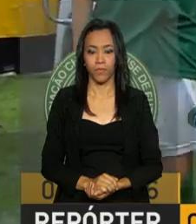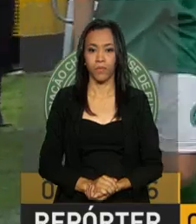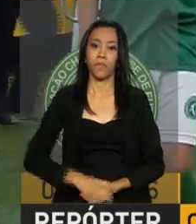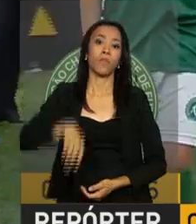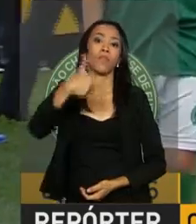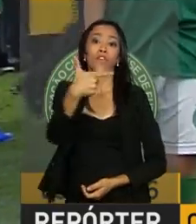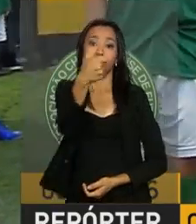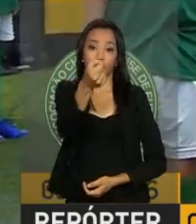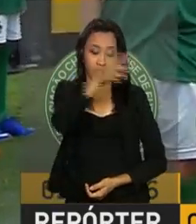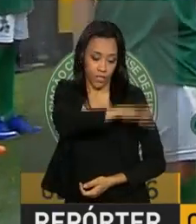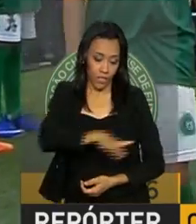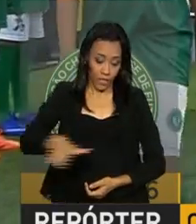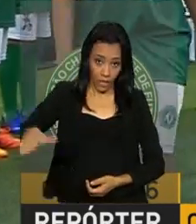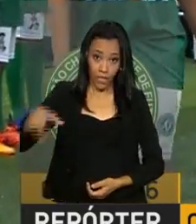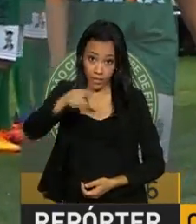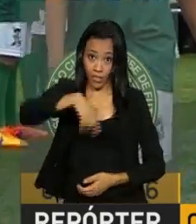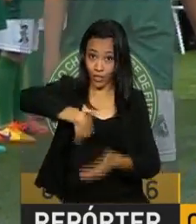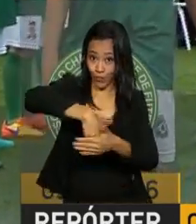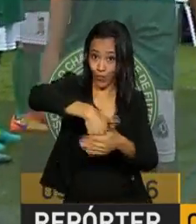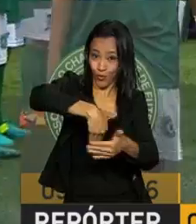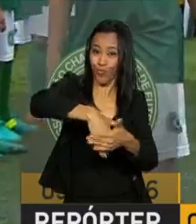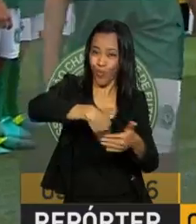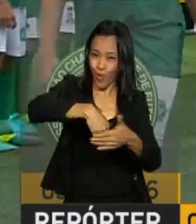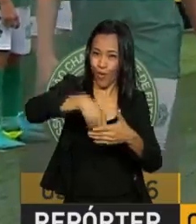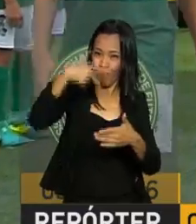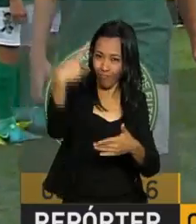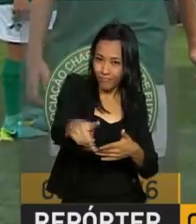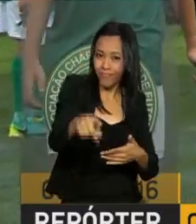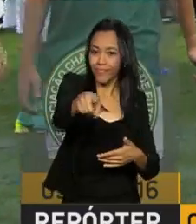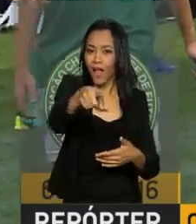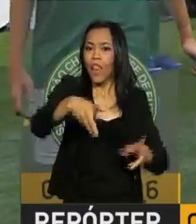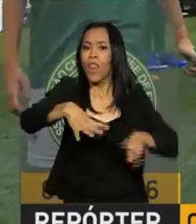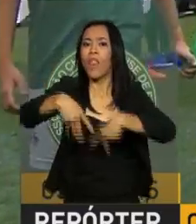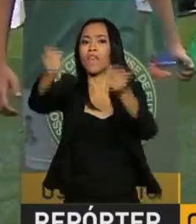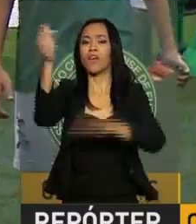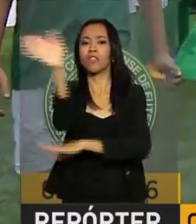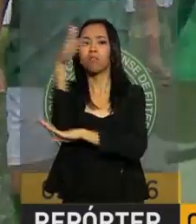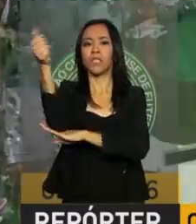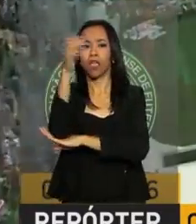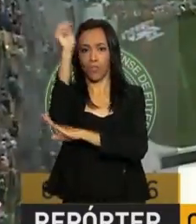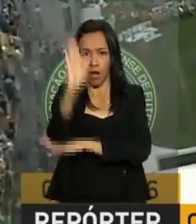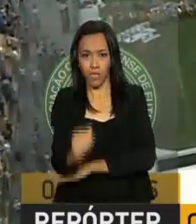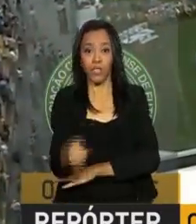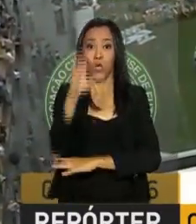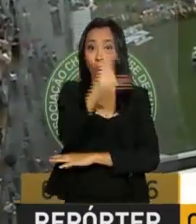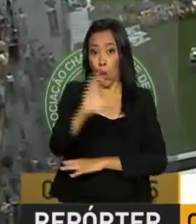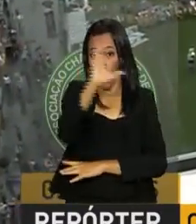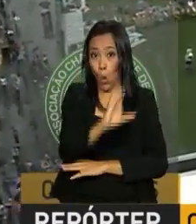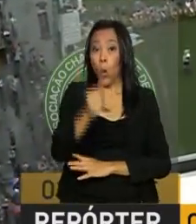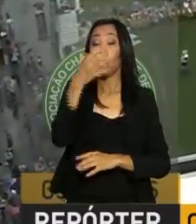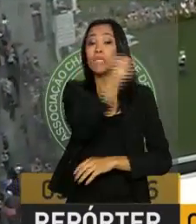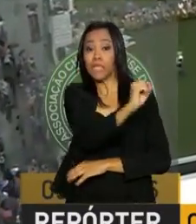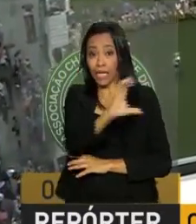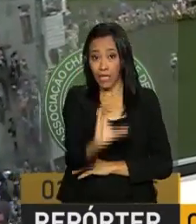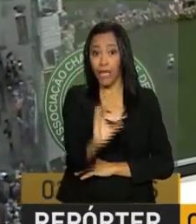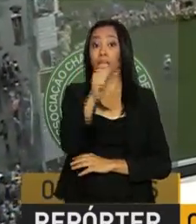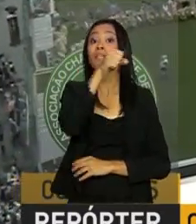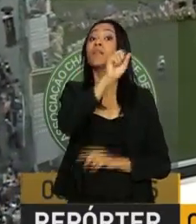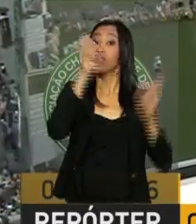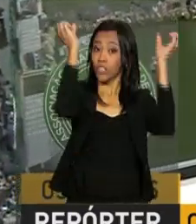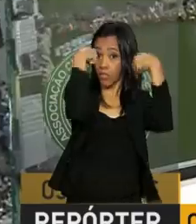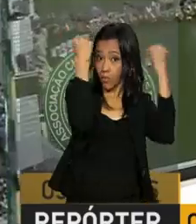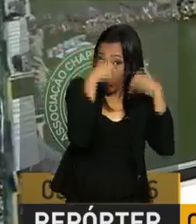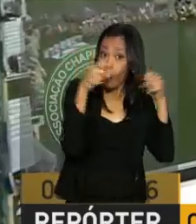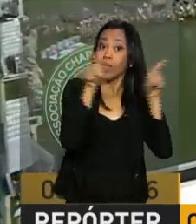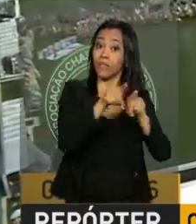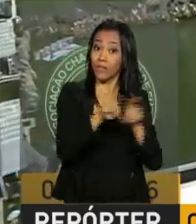20 crianças da escolinha de base da Chapecoense levaram as bandeiras do Brasil, da Colômbia, de Santa Catarina, Chapecó